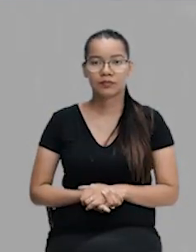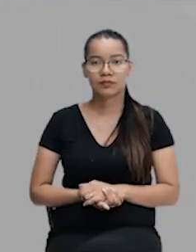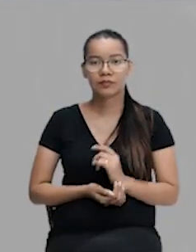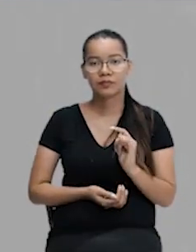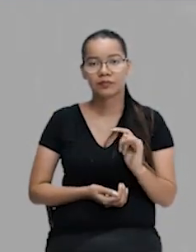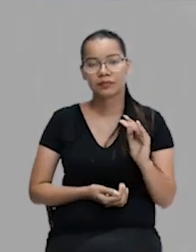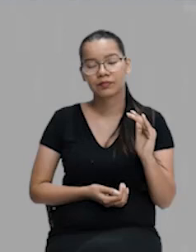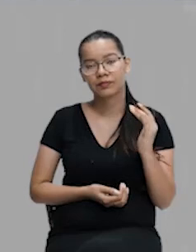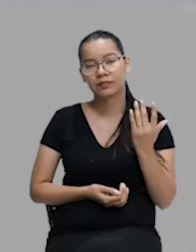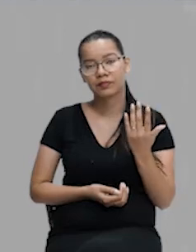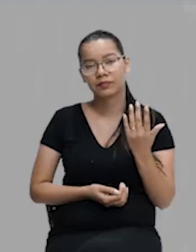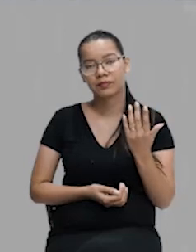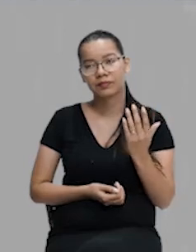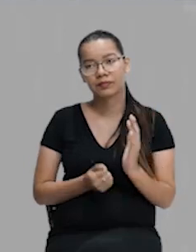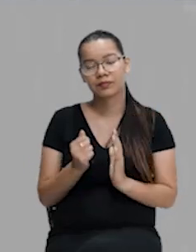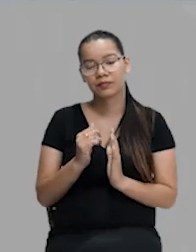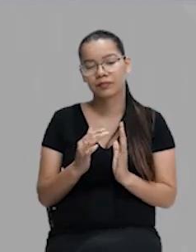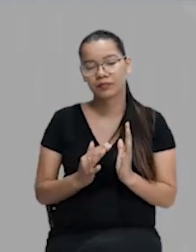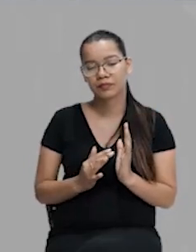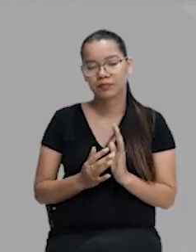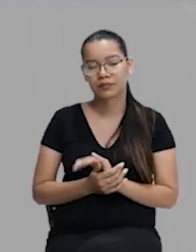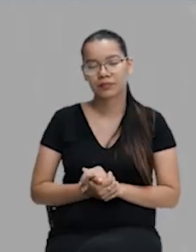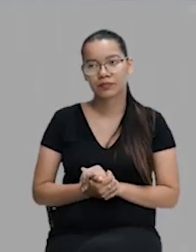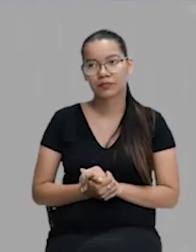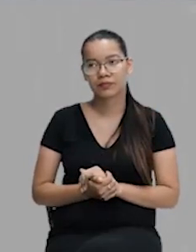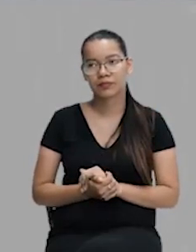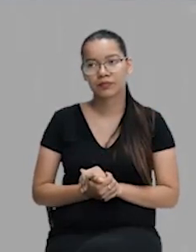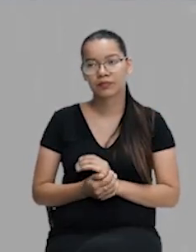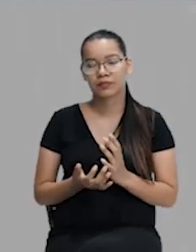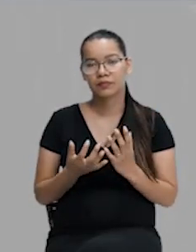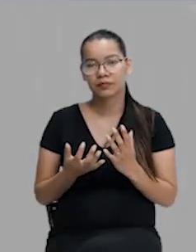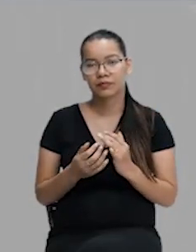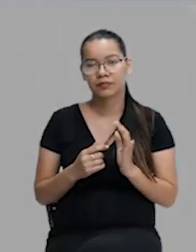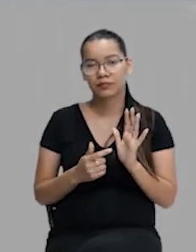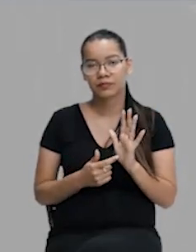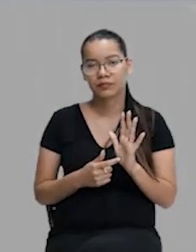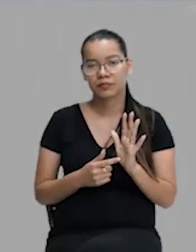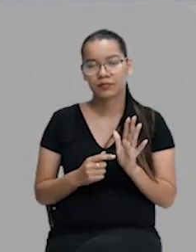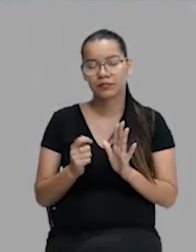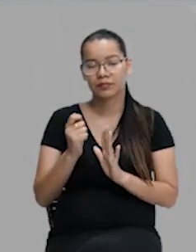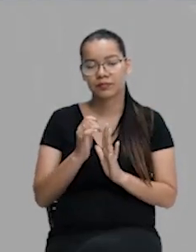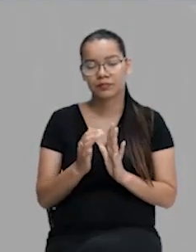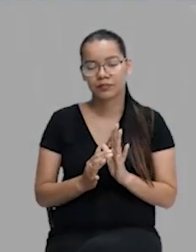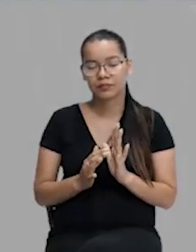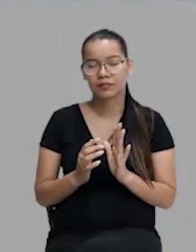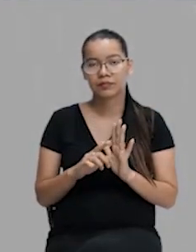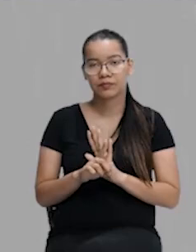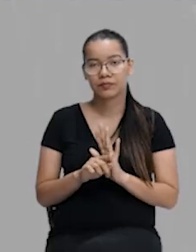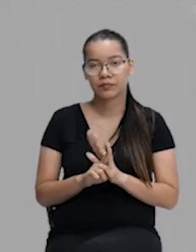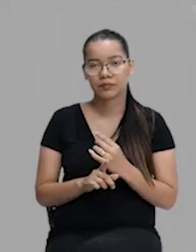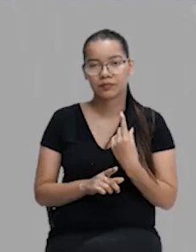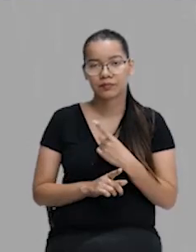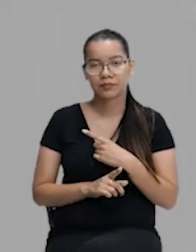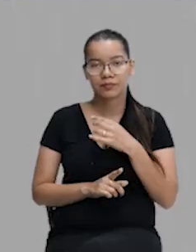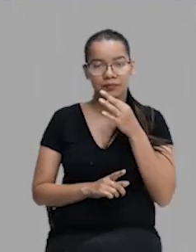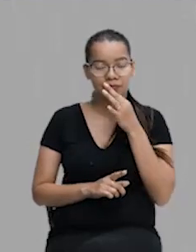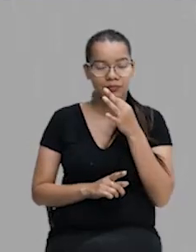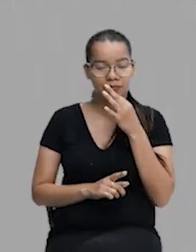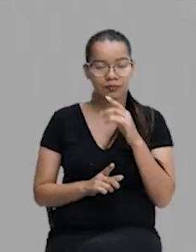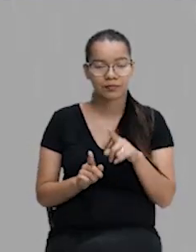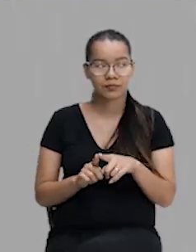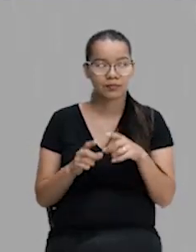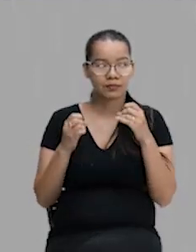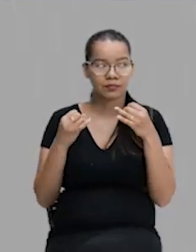essas condições na forma de exercício. Então, vamos trazer aqui algumas questões para a gente comentar e explicar e